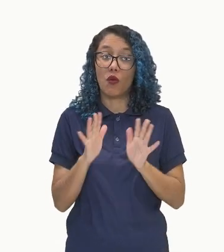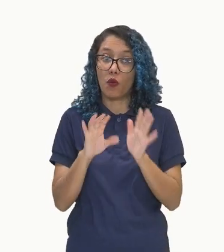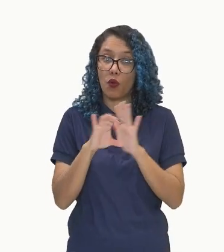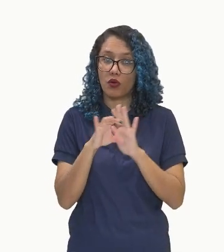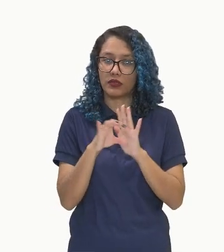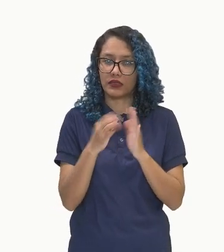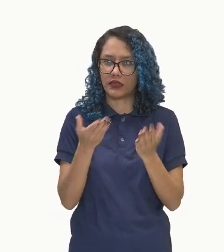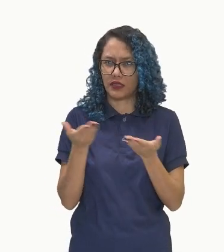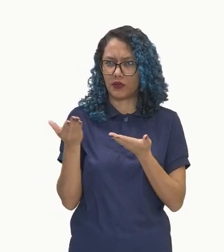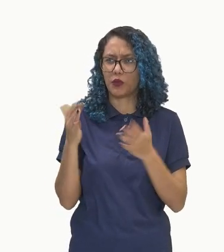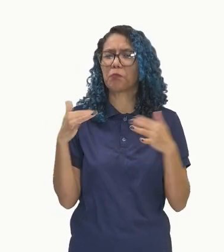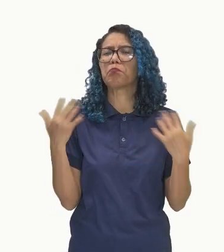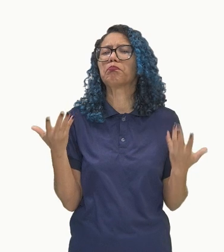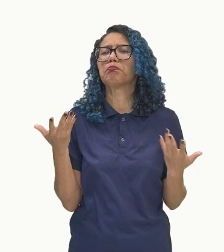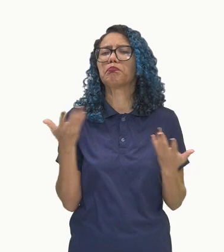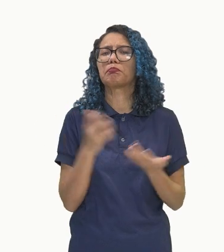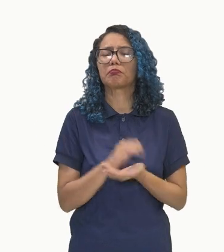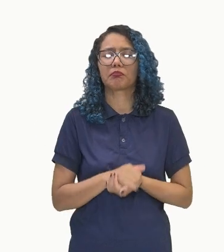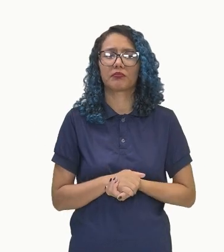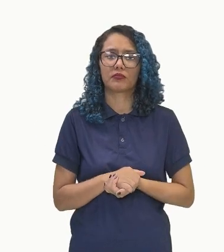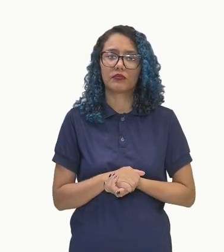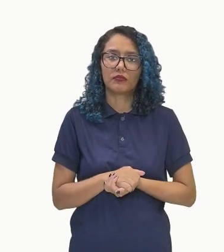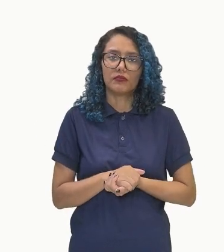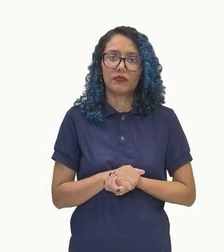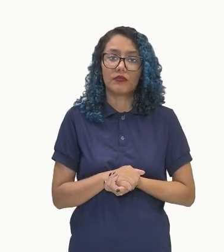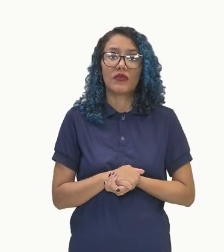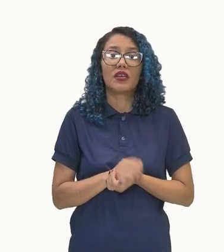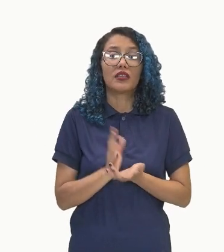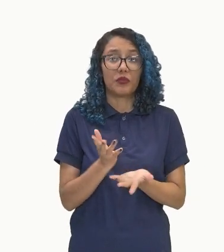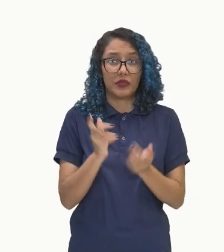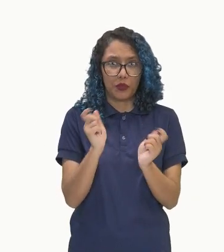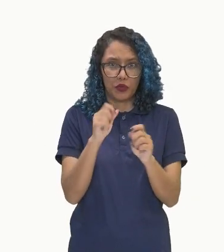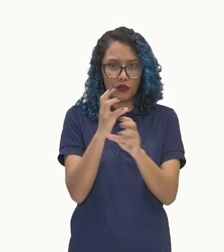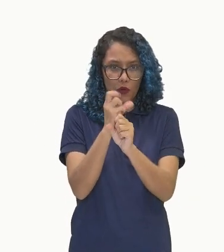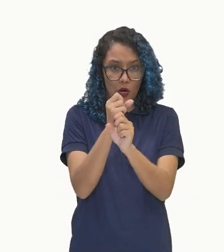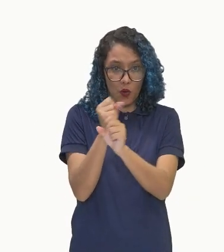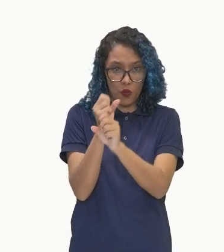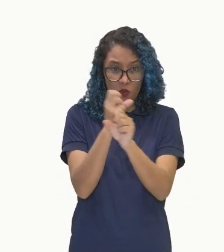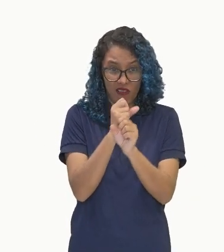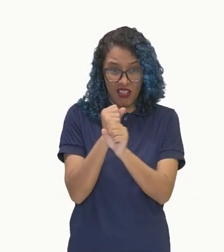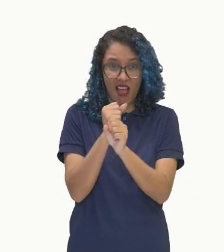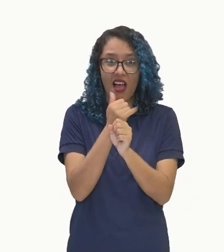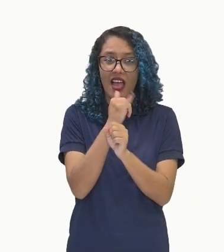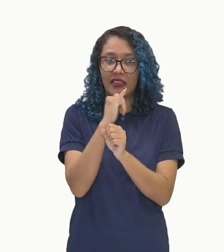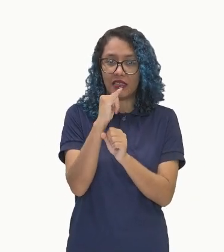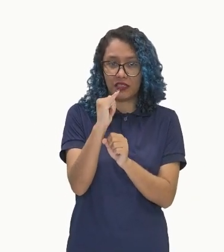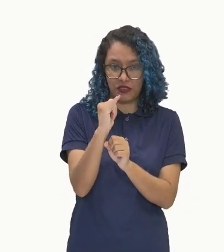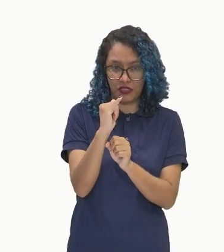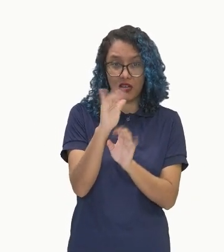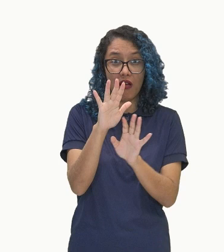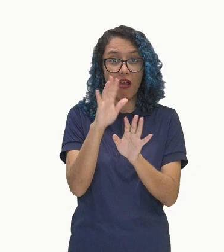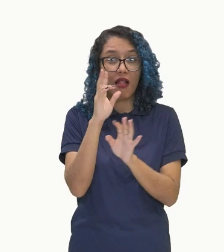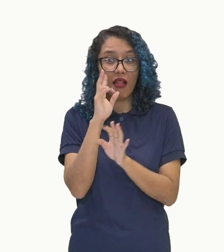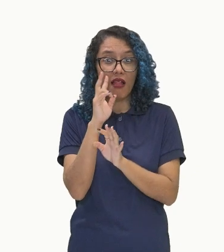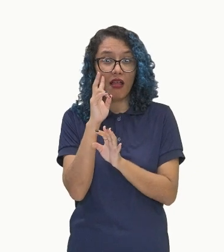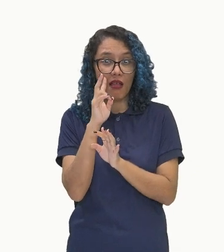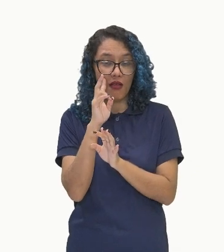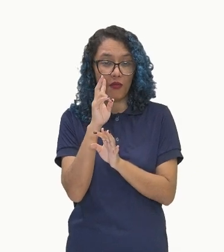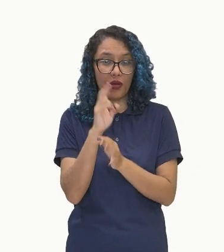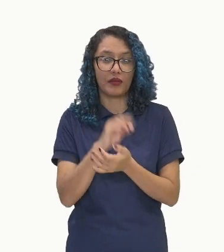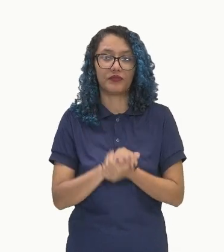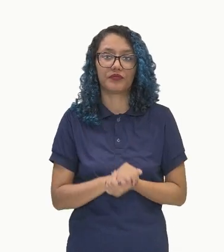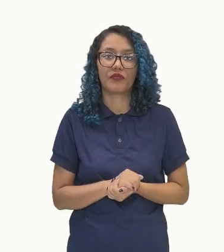de energia concedida, lembram quando falamos aí da energia elétrica? Como era a energia elétrica? A energia